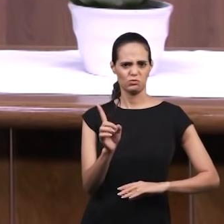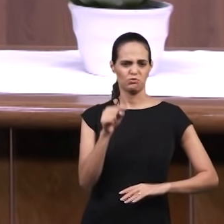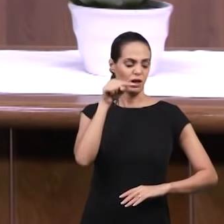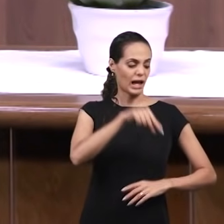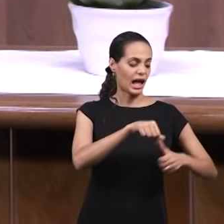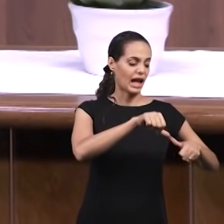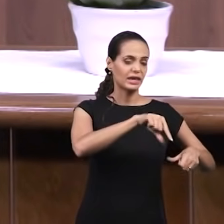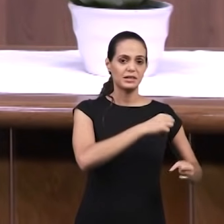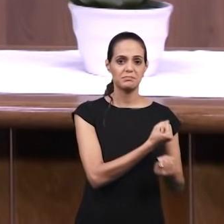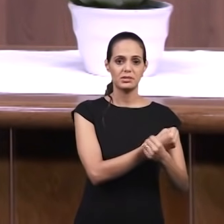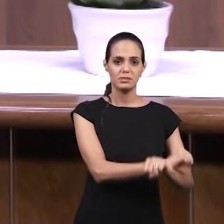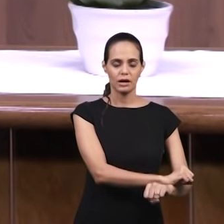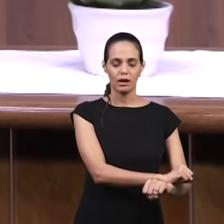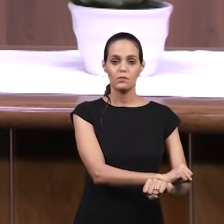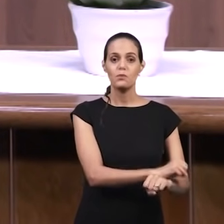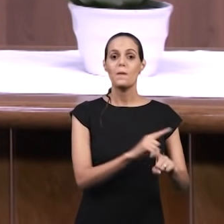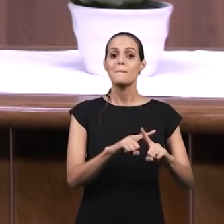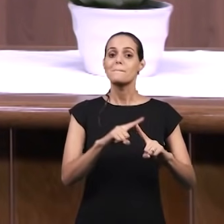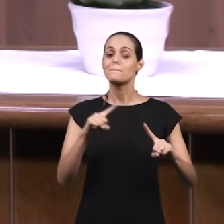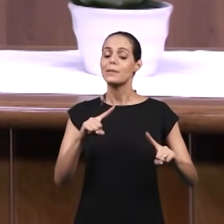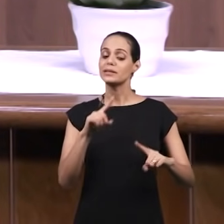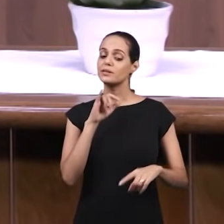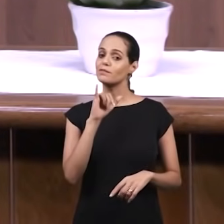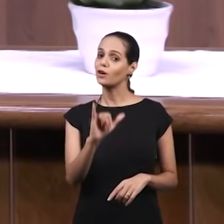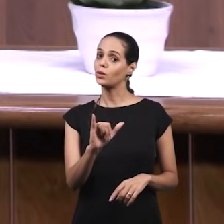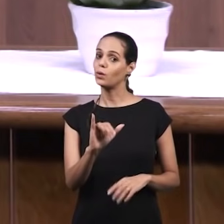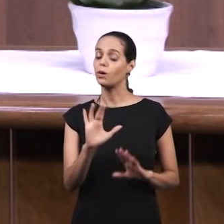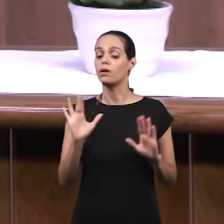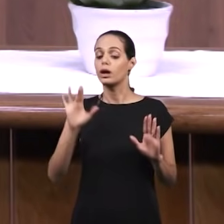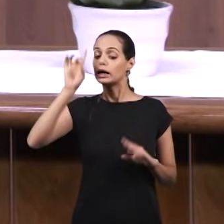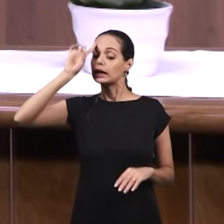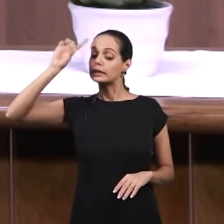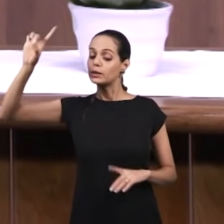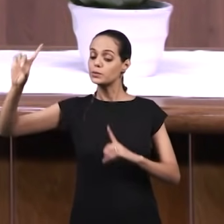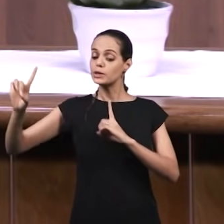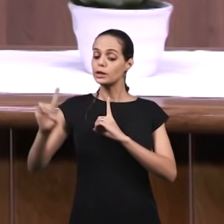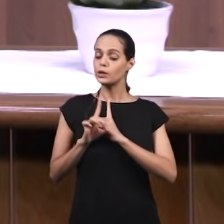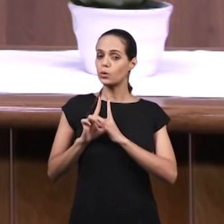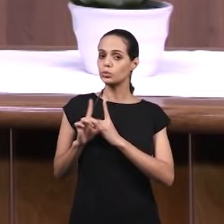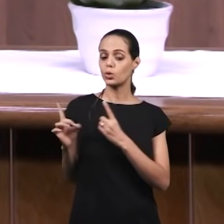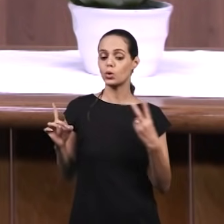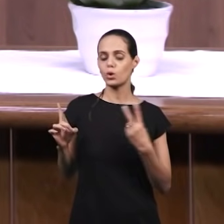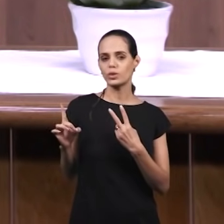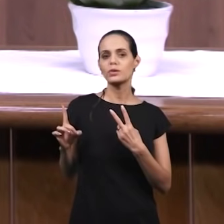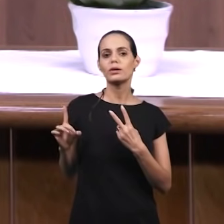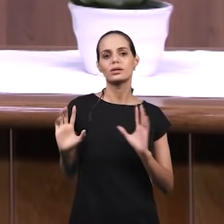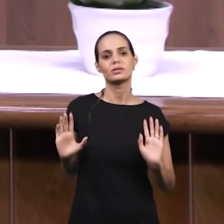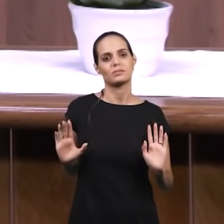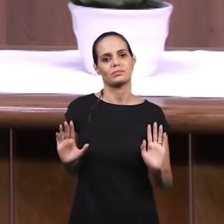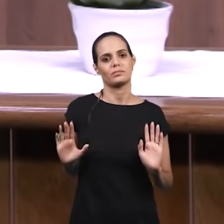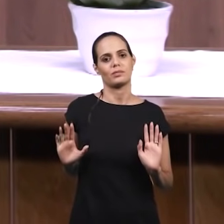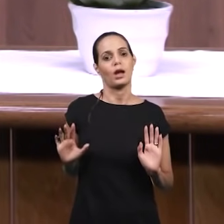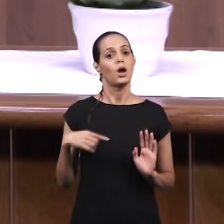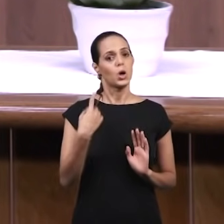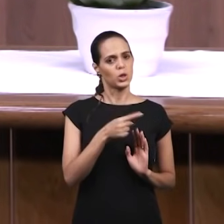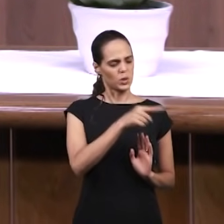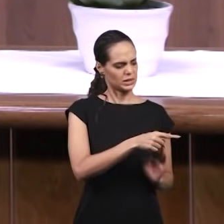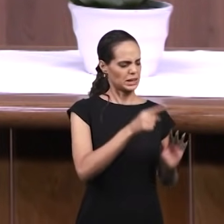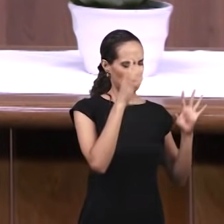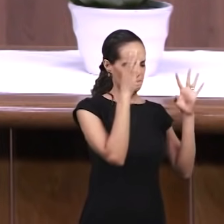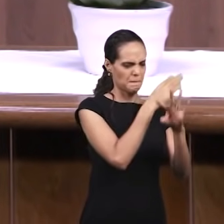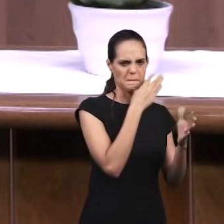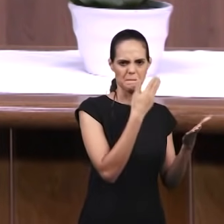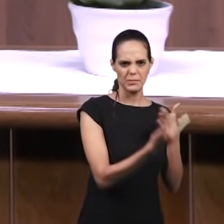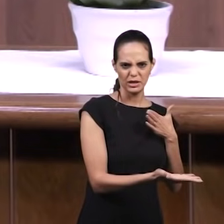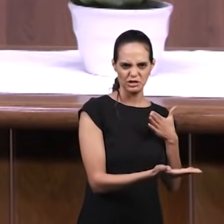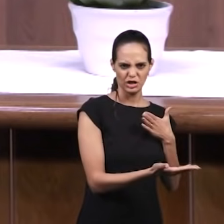Moisés disse: olha, mas o Deus nos encontrou. Até agora nós estamos perdidos aqui no Egito, mas não estamos mais, porque nós